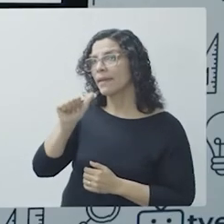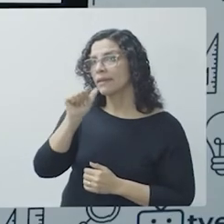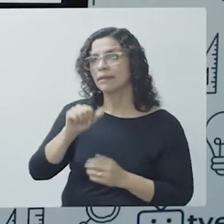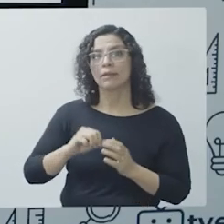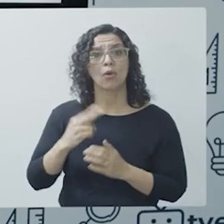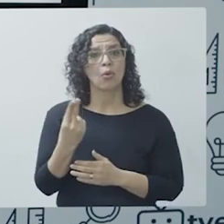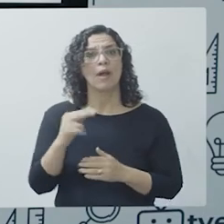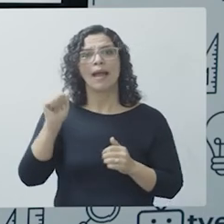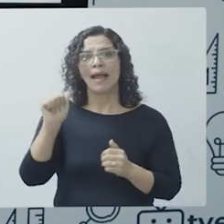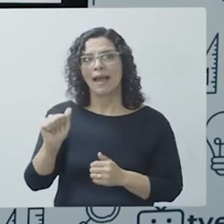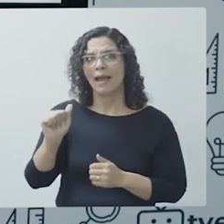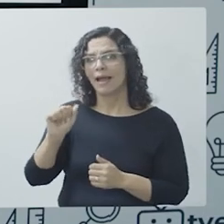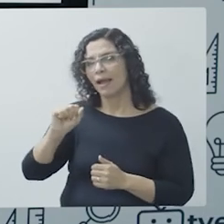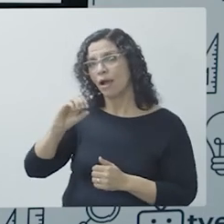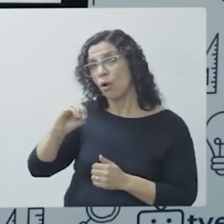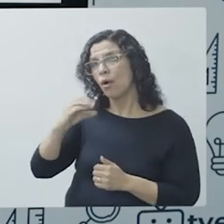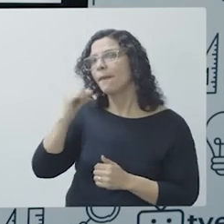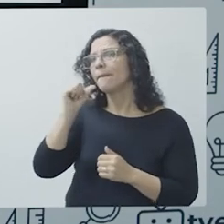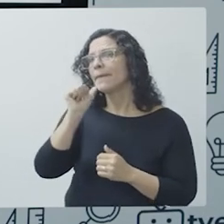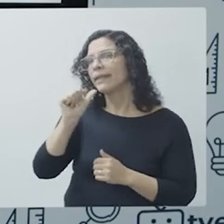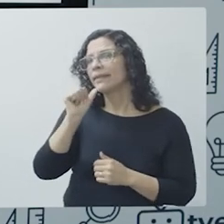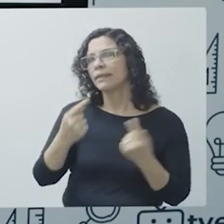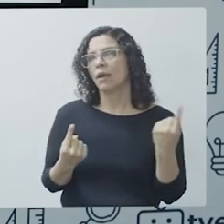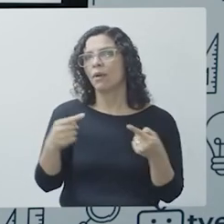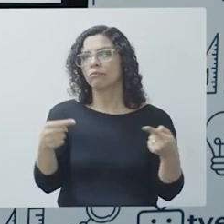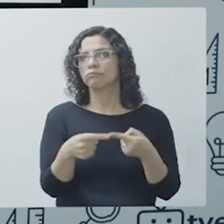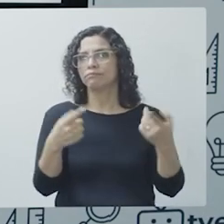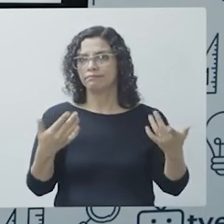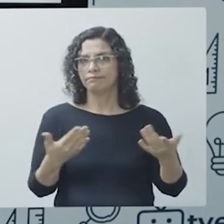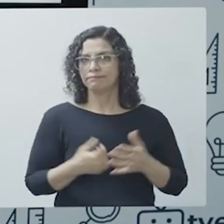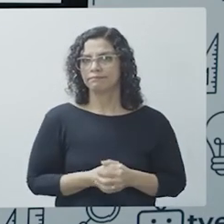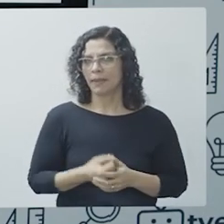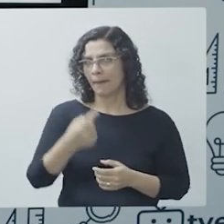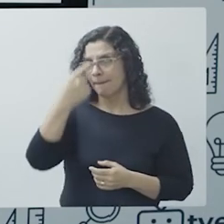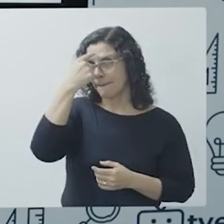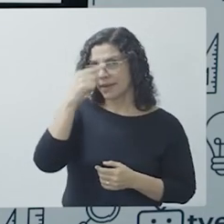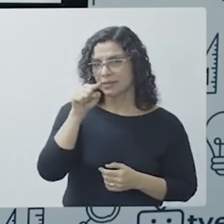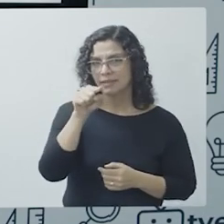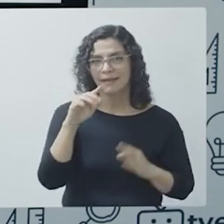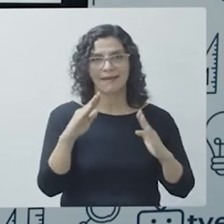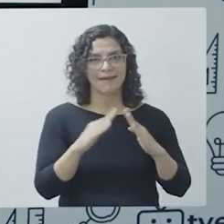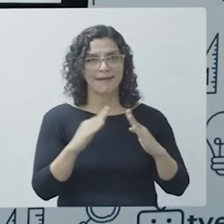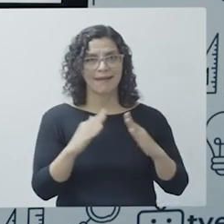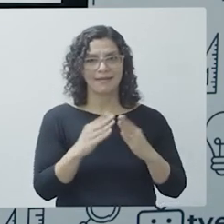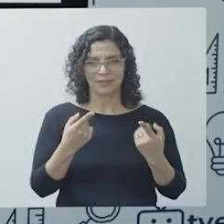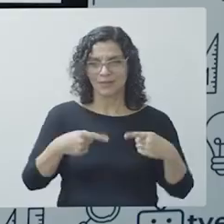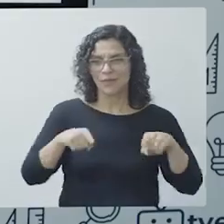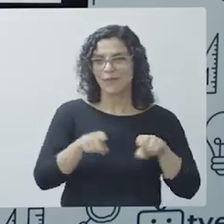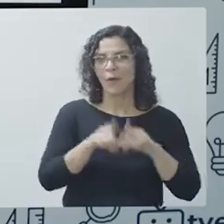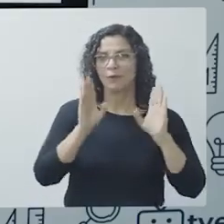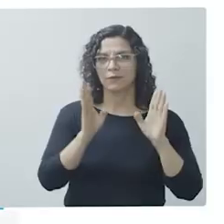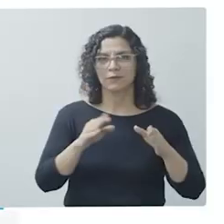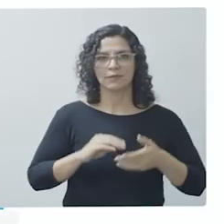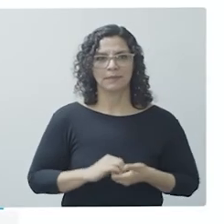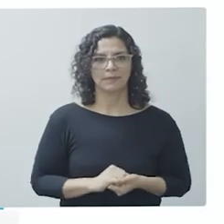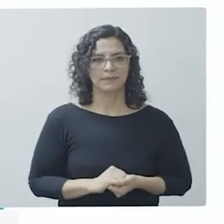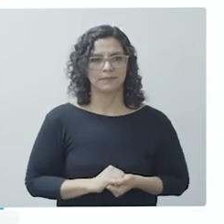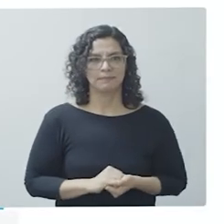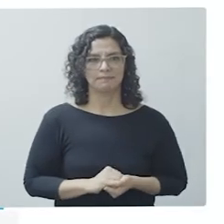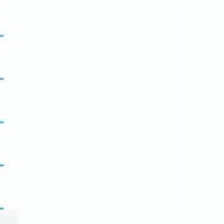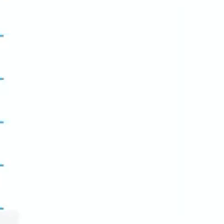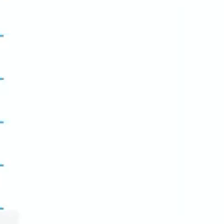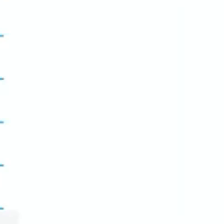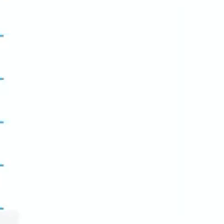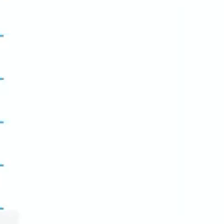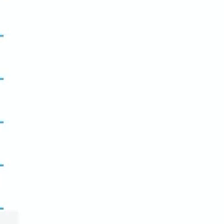menina ou o menina. Pensem aí que a gente já vai voltar. Até já.